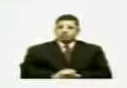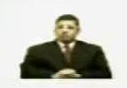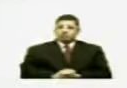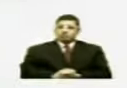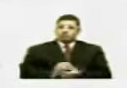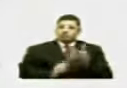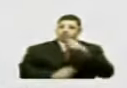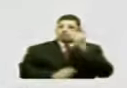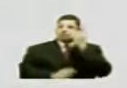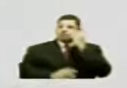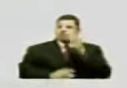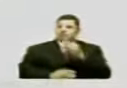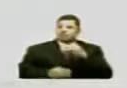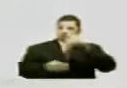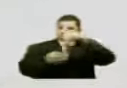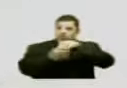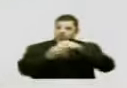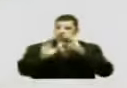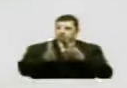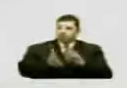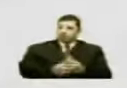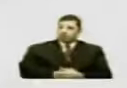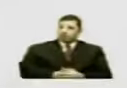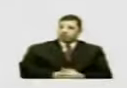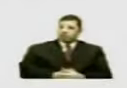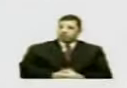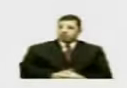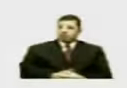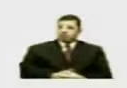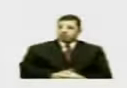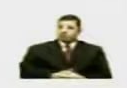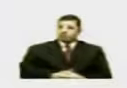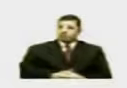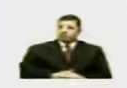E outros dizem que já está implantada.